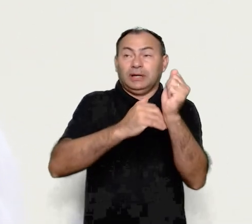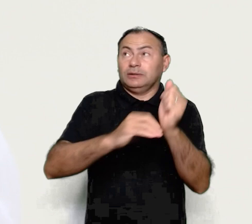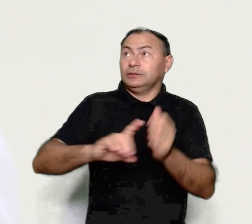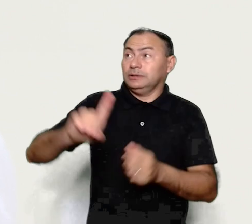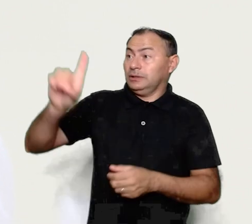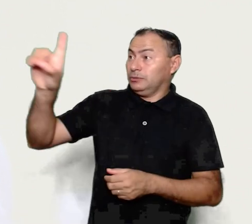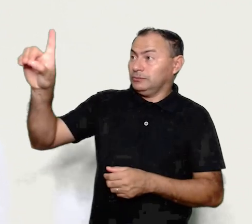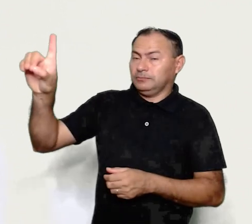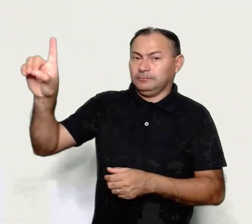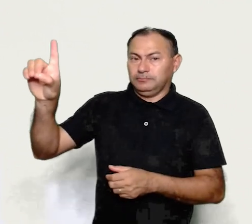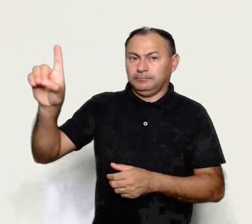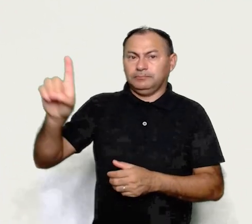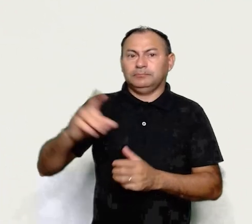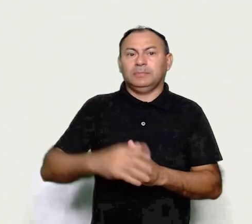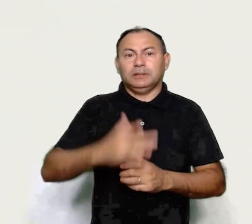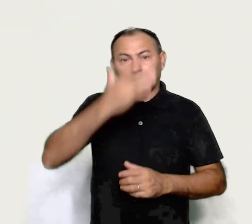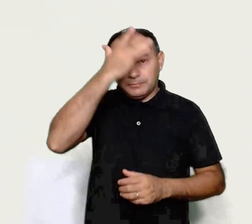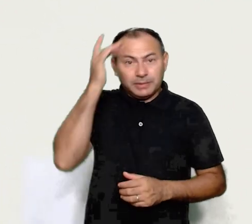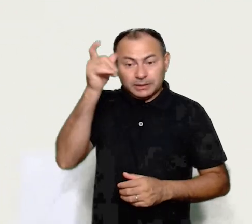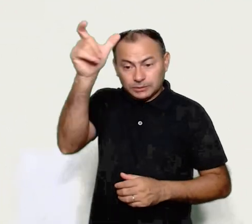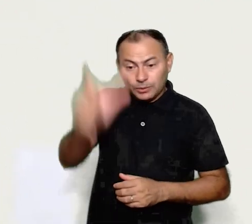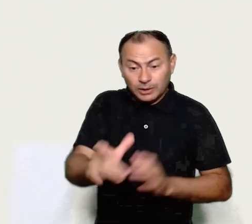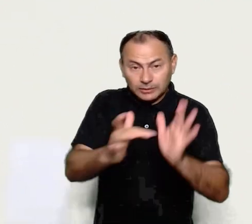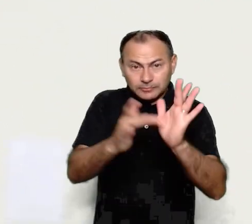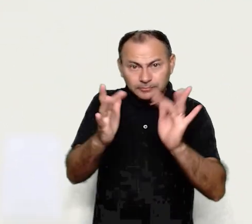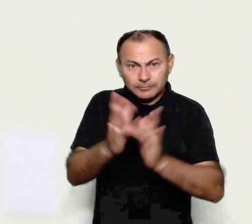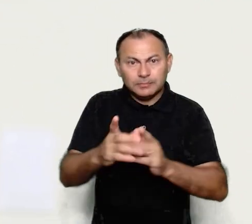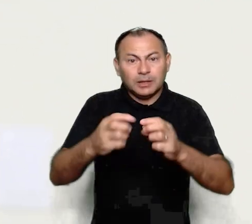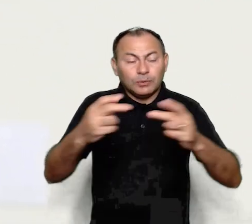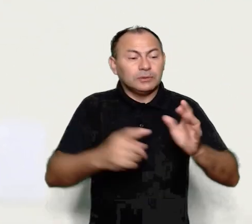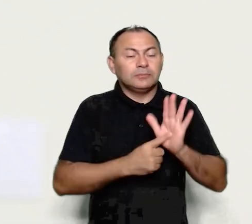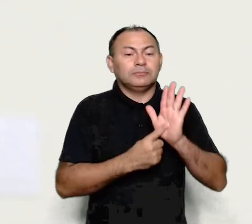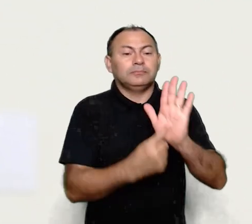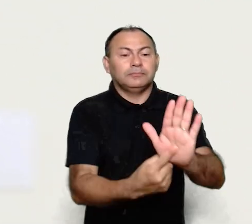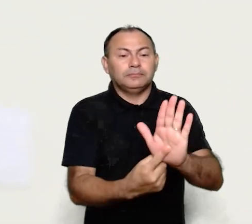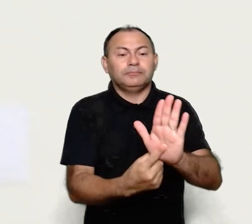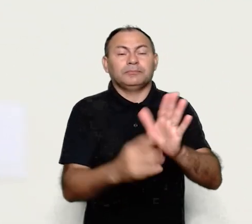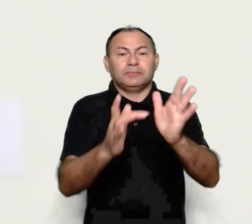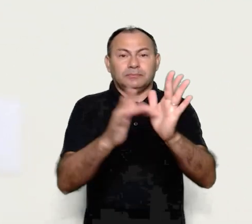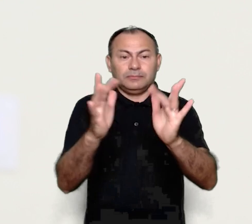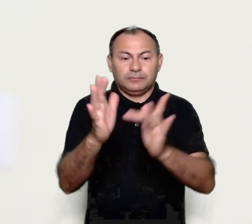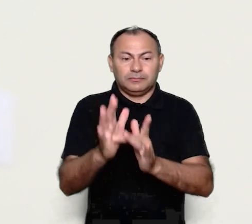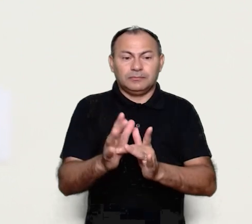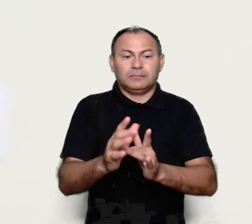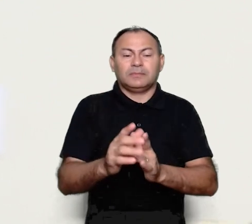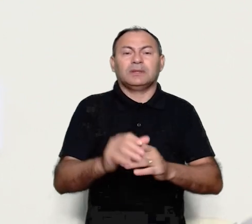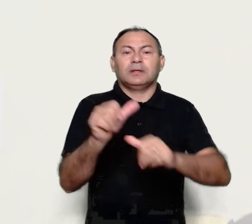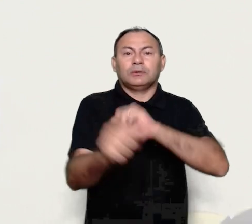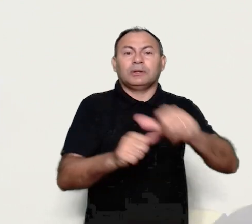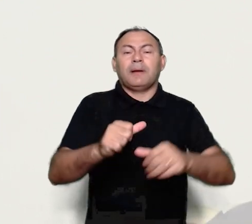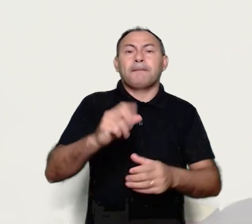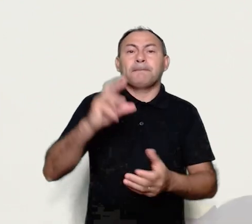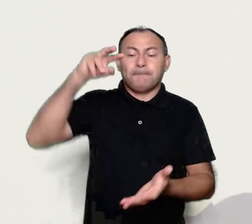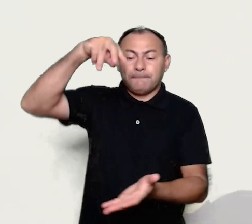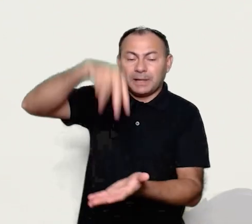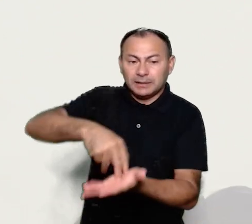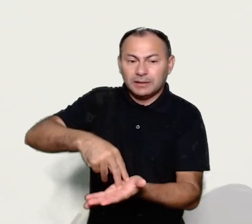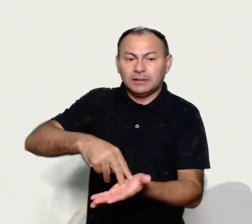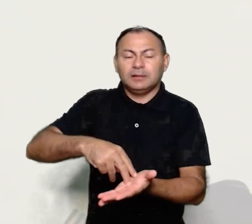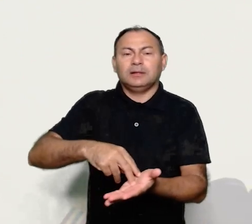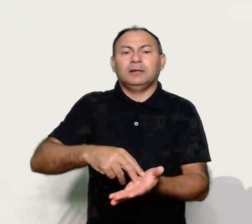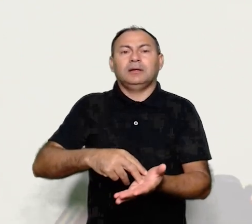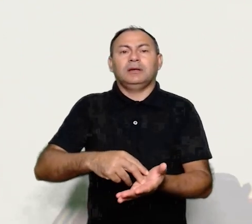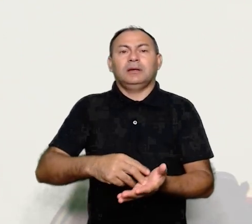de Deus, ocupado na pessoa de Jesus Cristo, é algo revelado. Jesus Cristo torna presente,